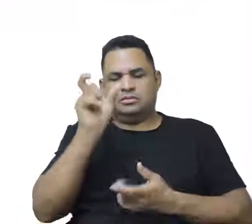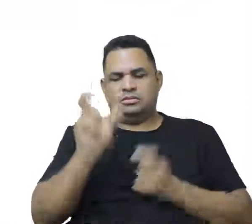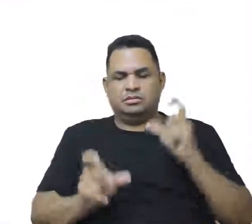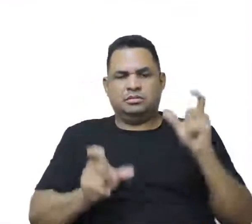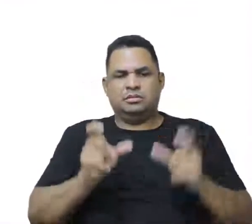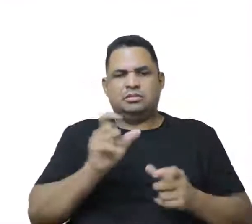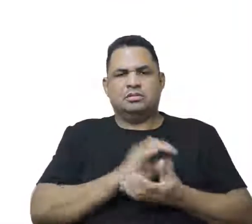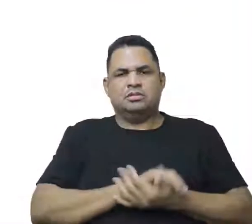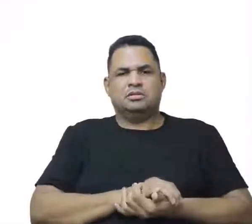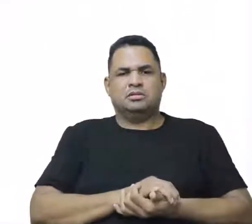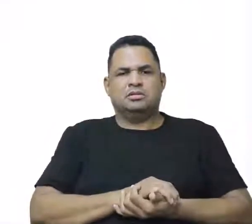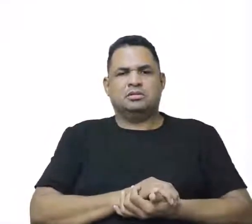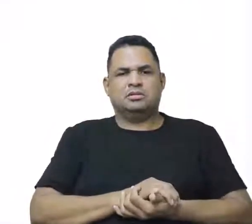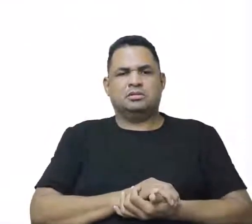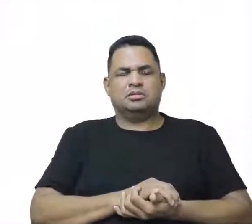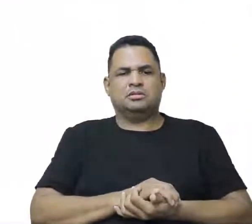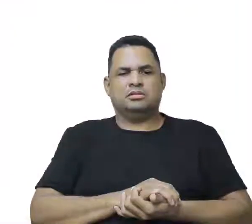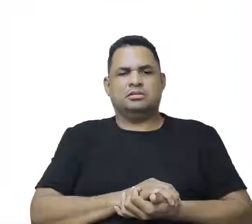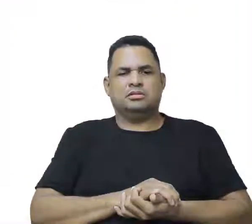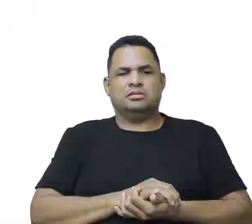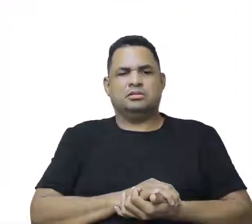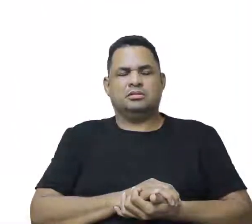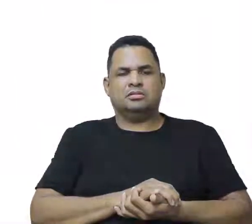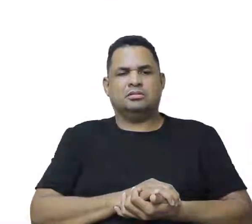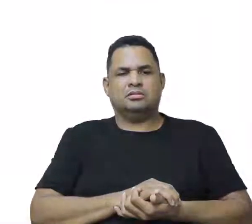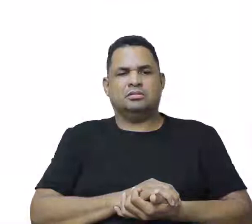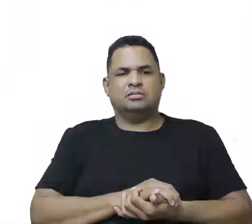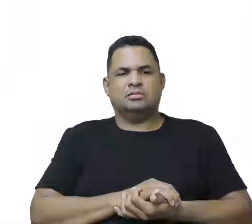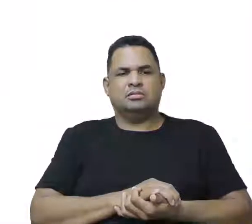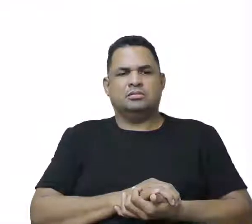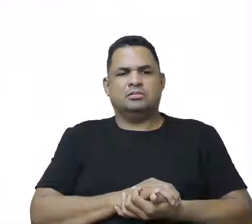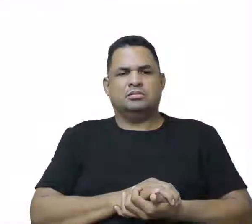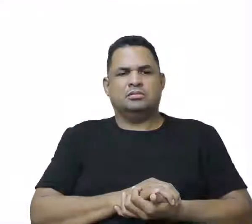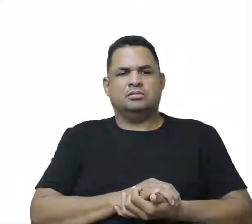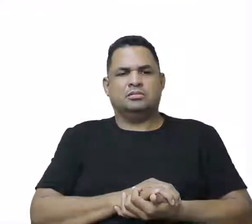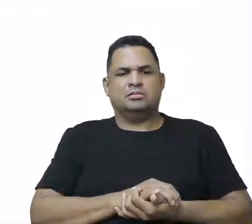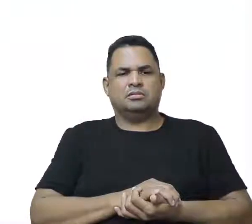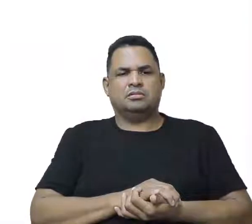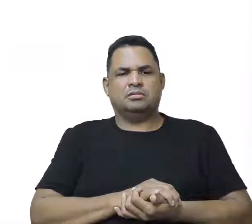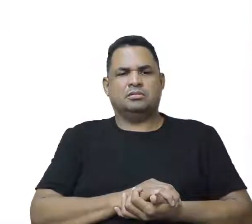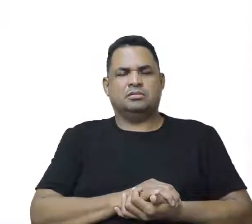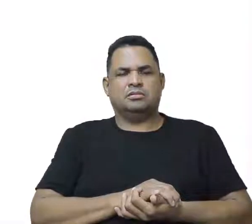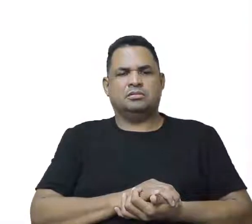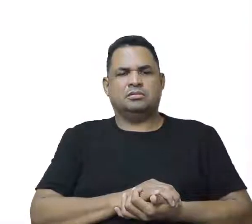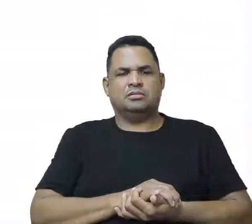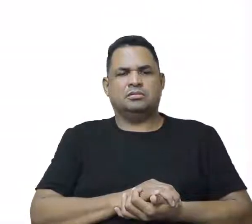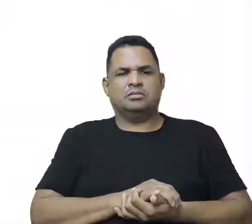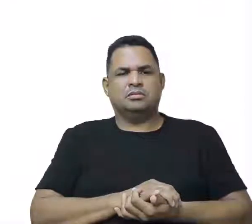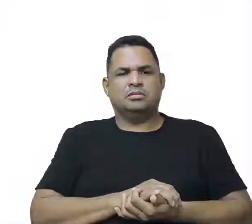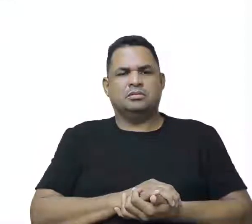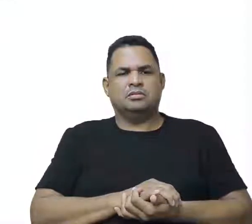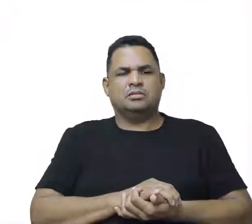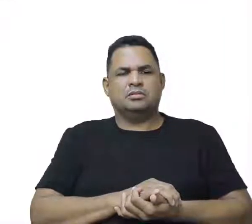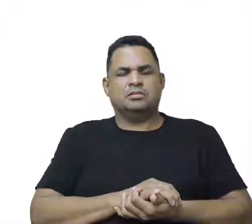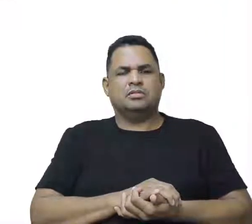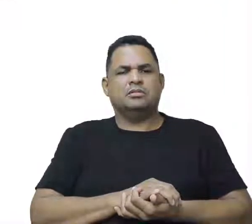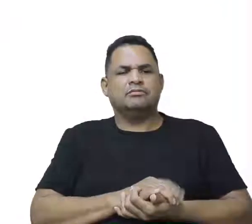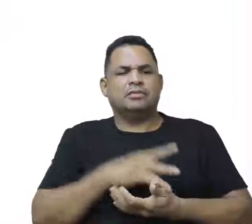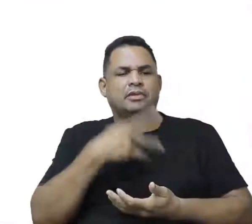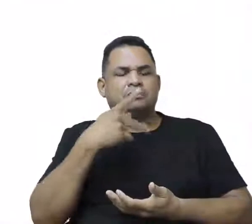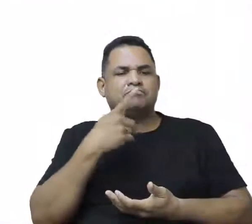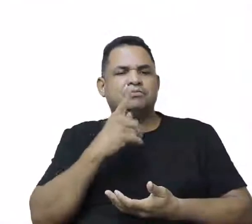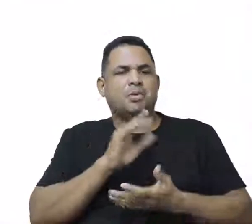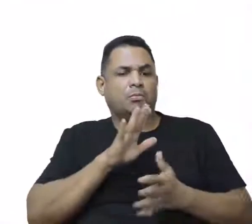personagens. É uma charge onde uma fala... deixa eu ver qual é a primeira fala. Fala bem assim, ela diz bem